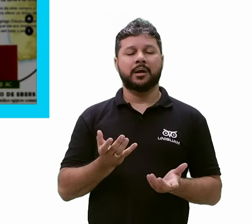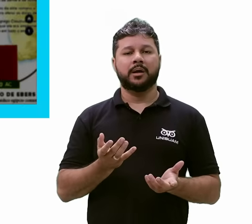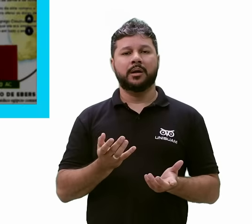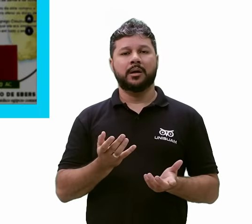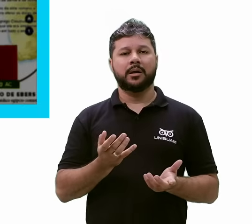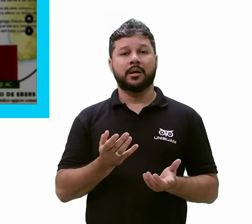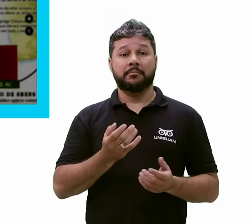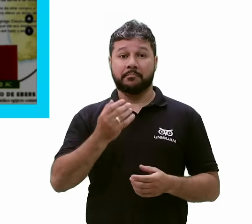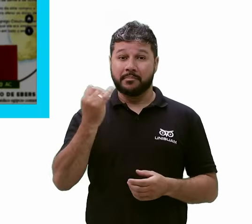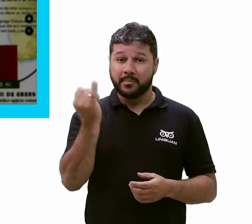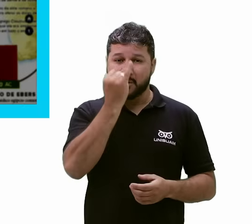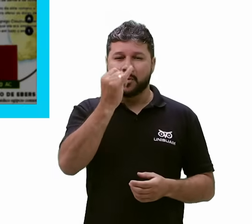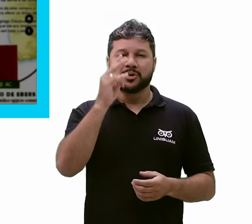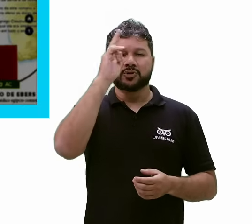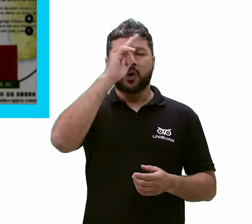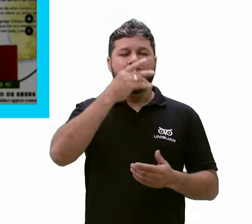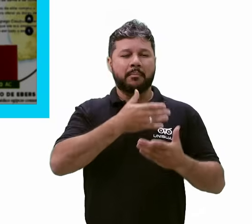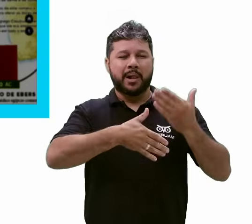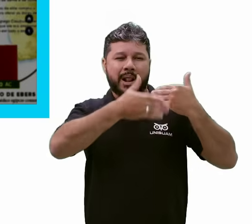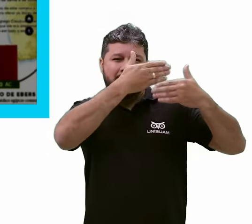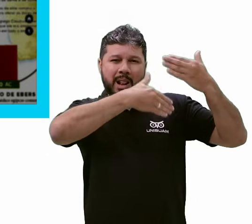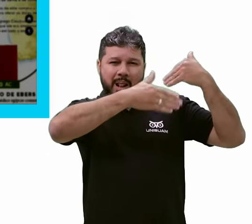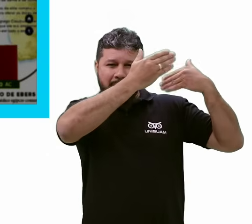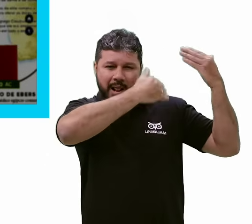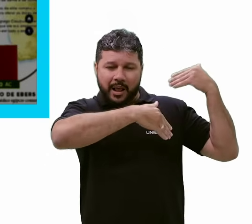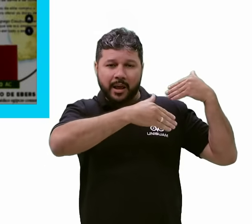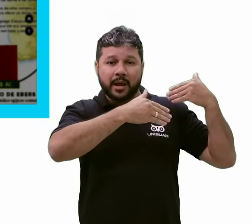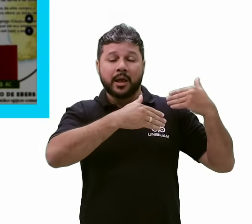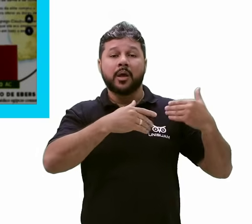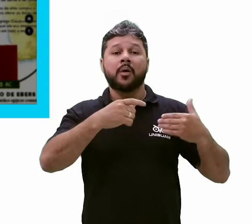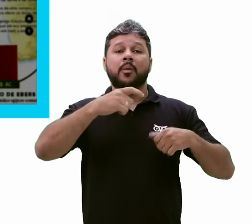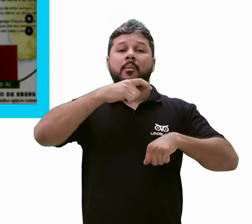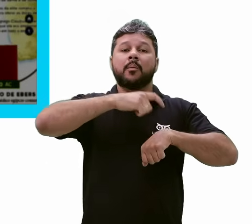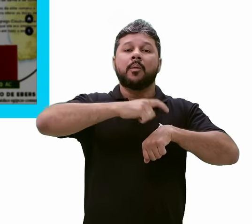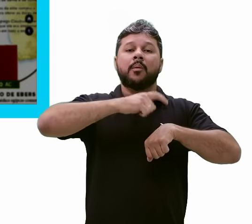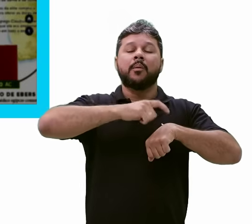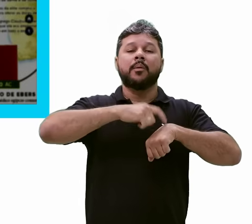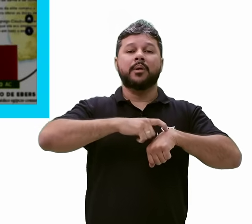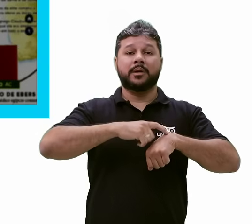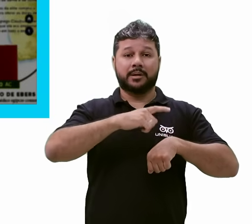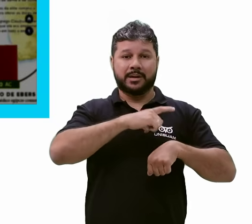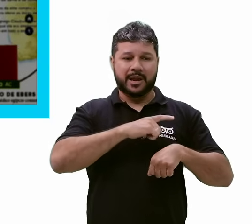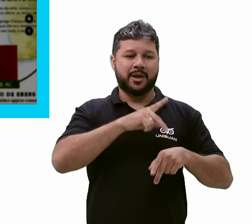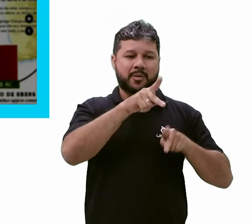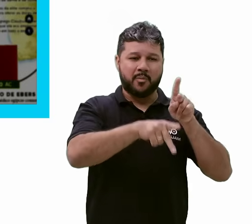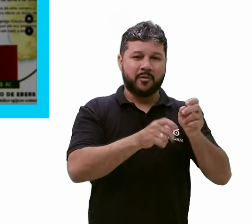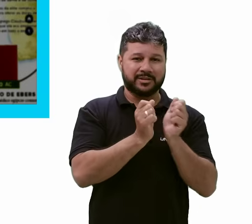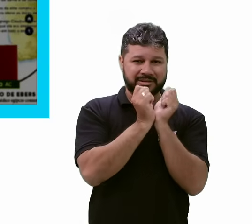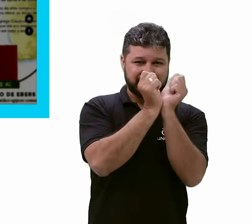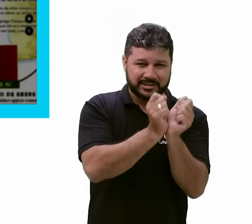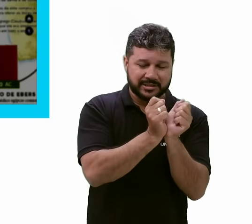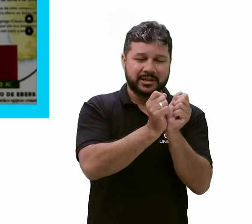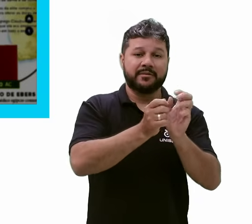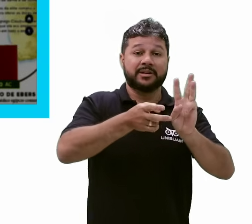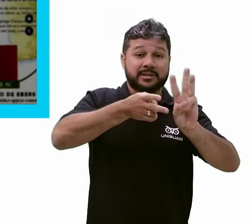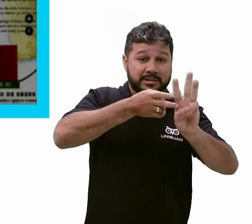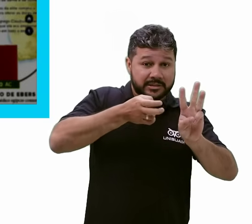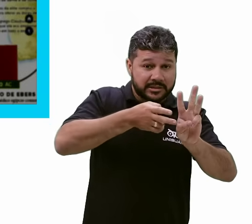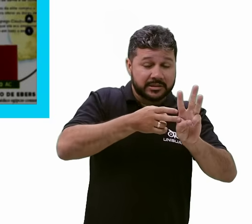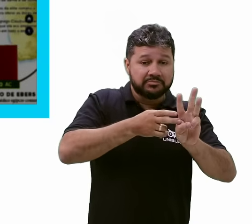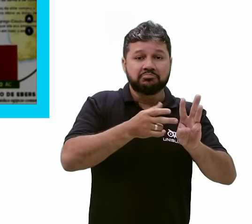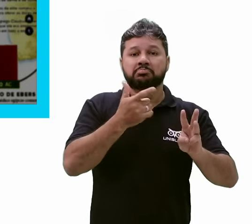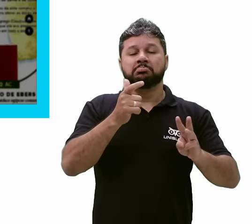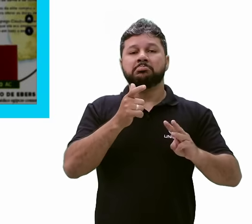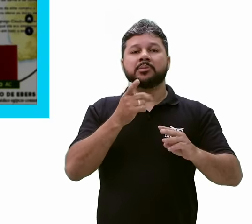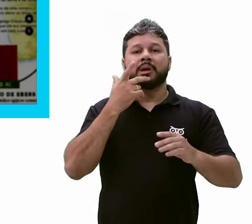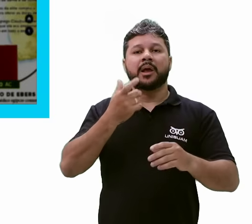isso sendo mais importante historicamente, né? A partir do momento que a gente tem esses povos escravizados e indígenas